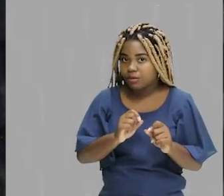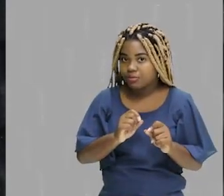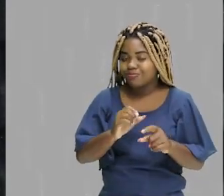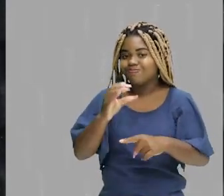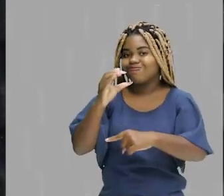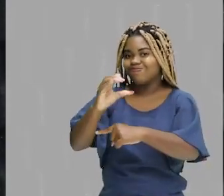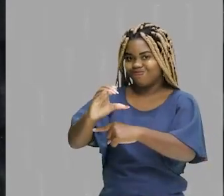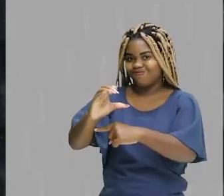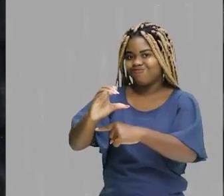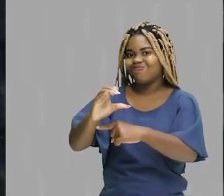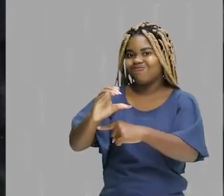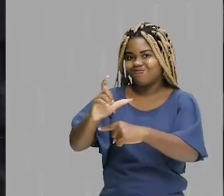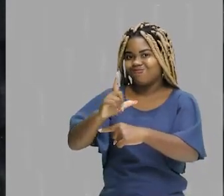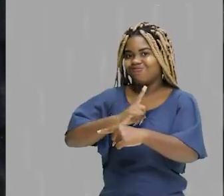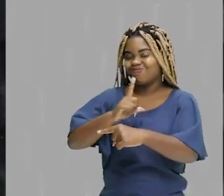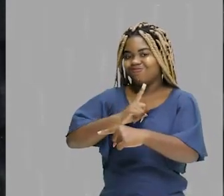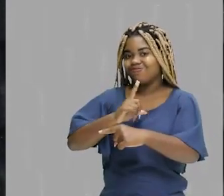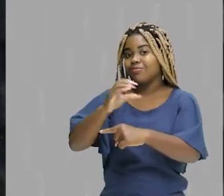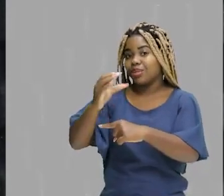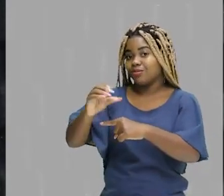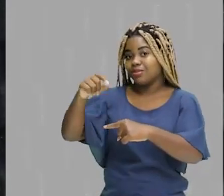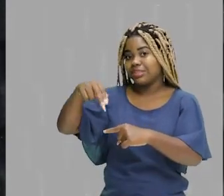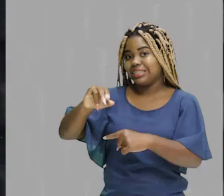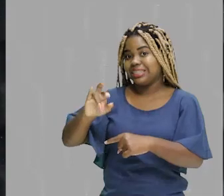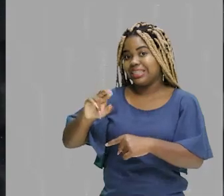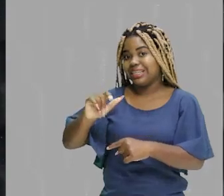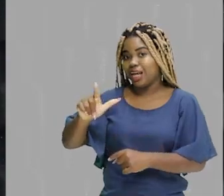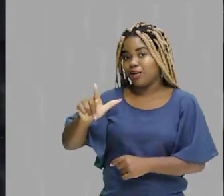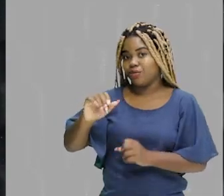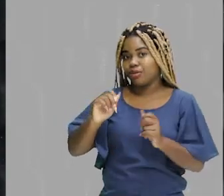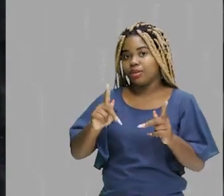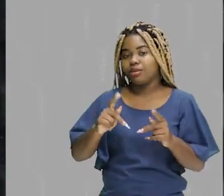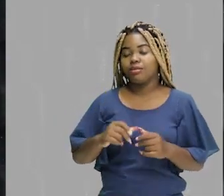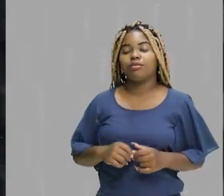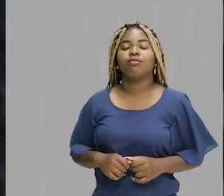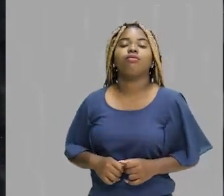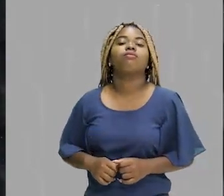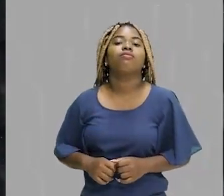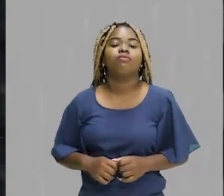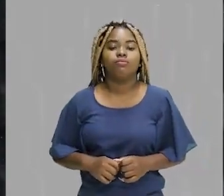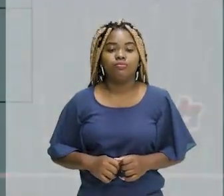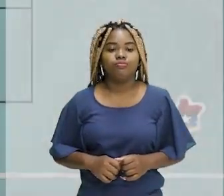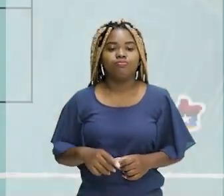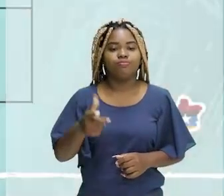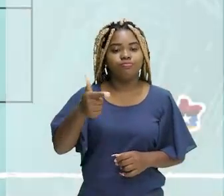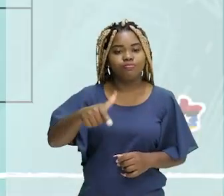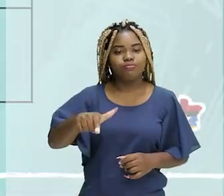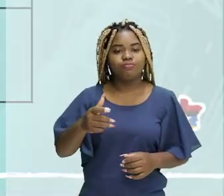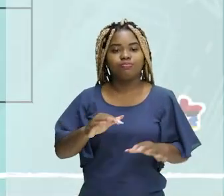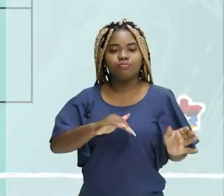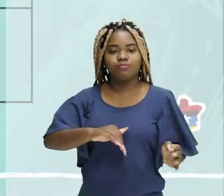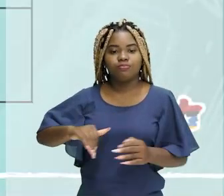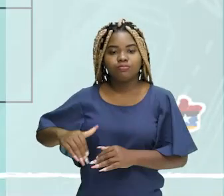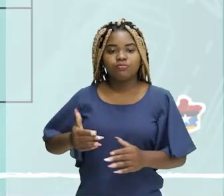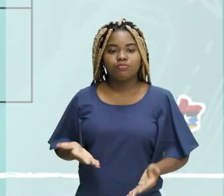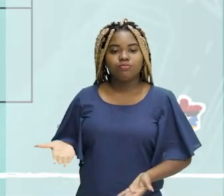do carbono quiral, do carbono assimétrico. Tudo bem? Olha